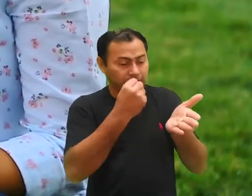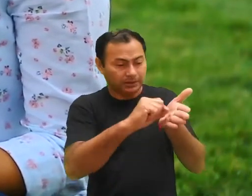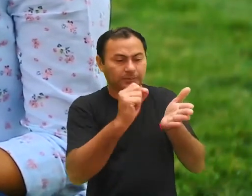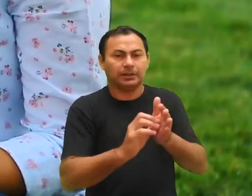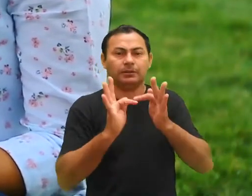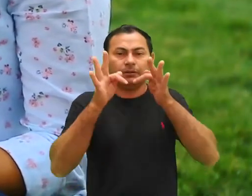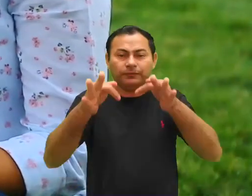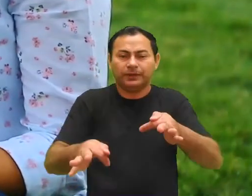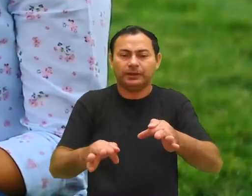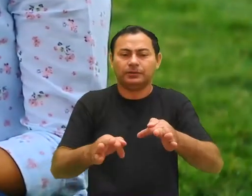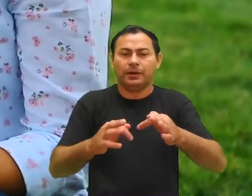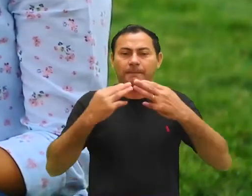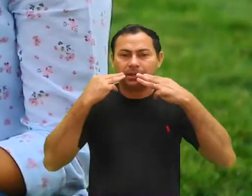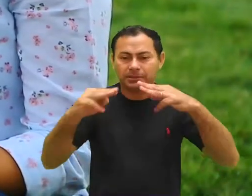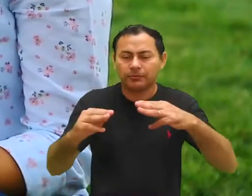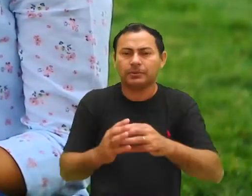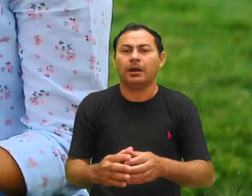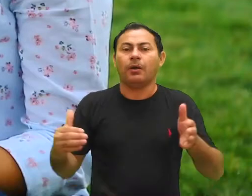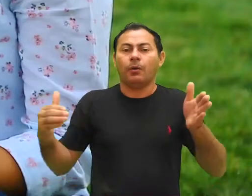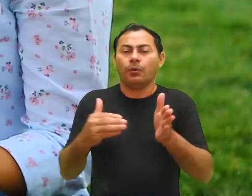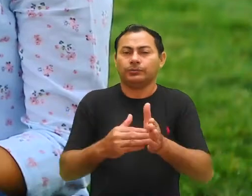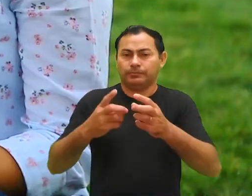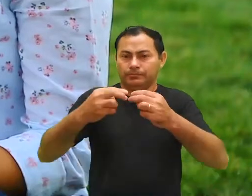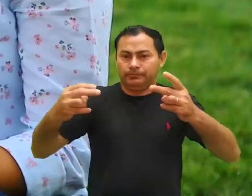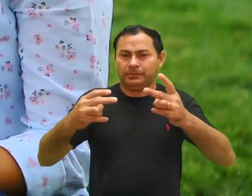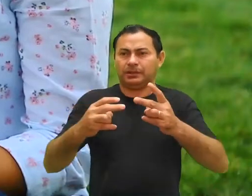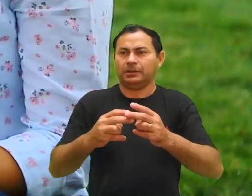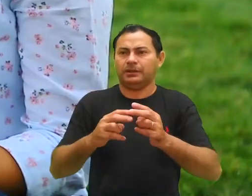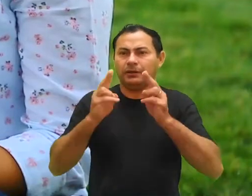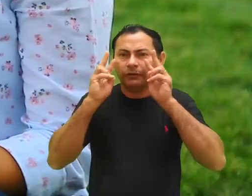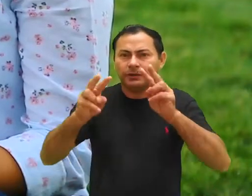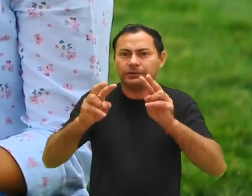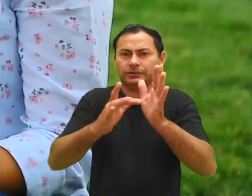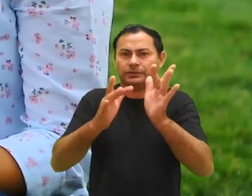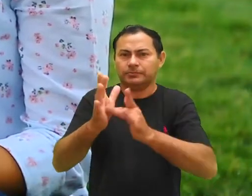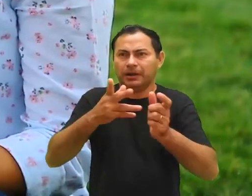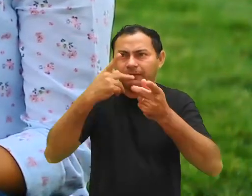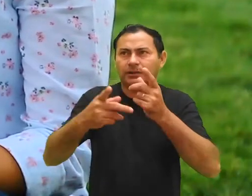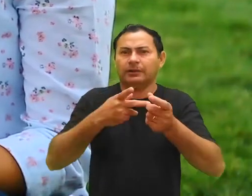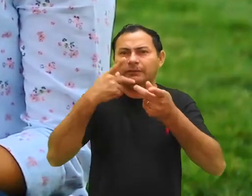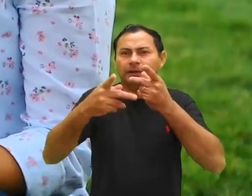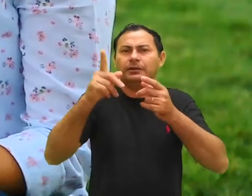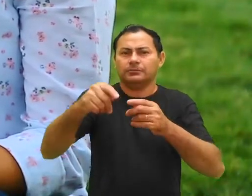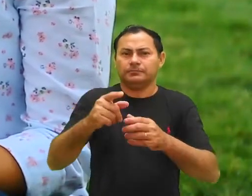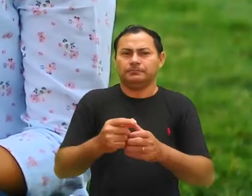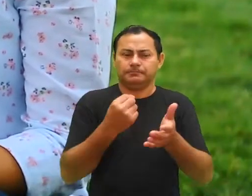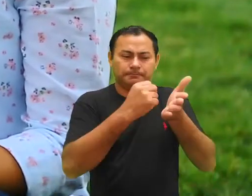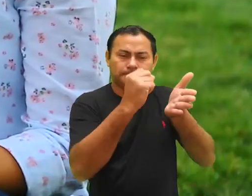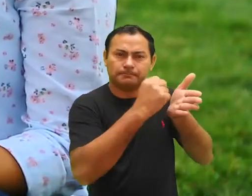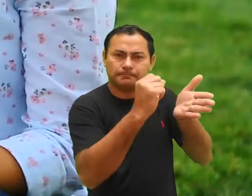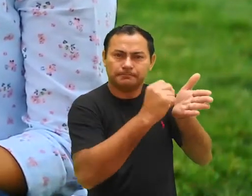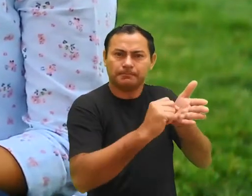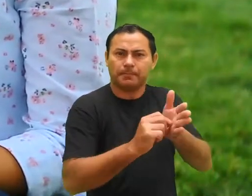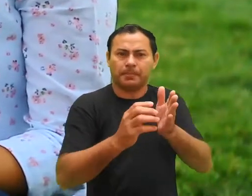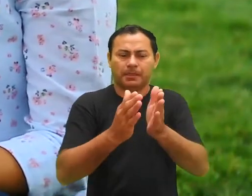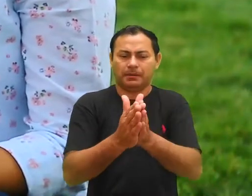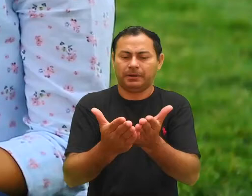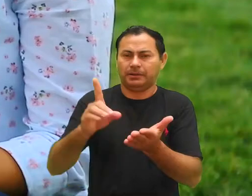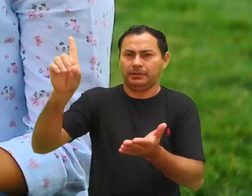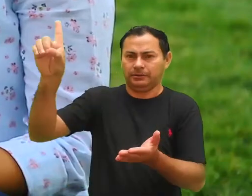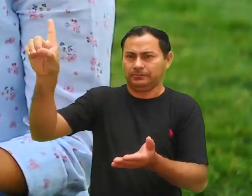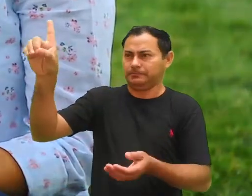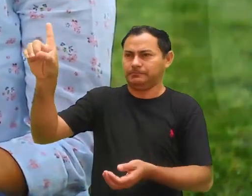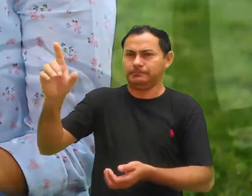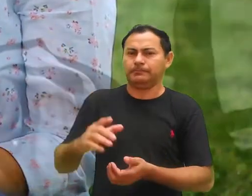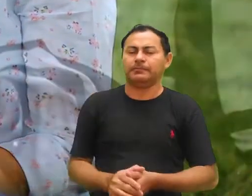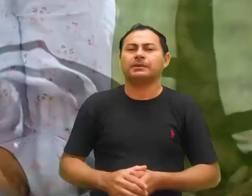está escrito. E no final do seu ministério, uma das últimas coisas que ouviram Jesus falar referia-se ao que estava escrito